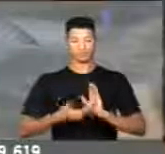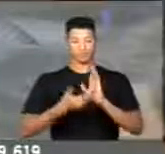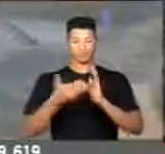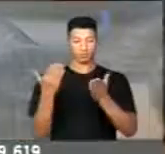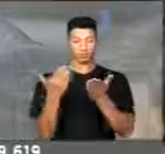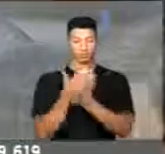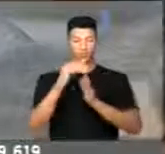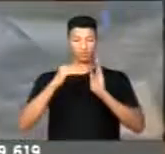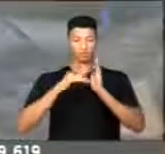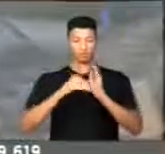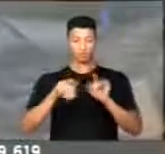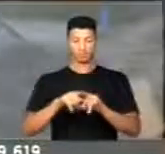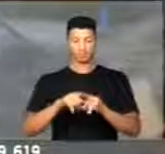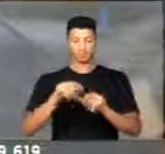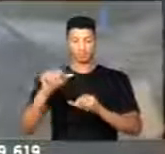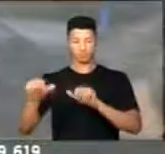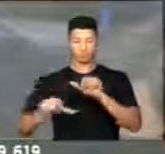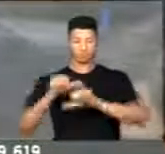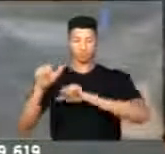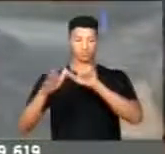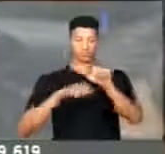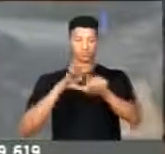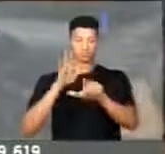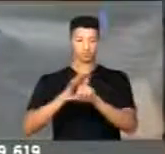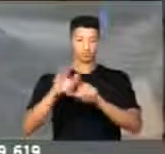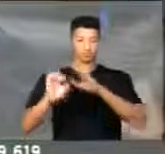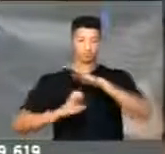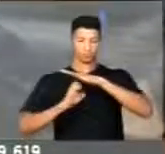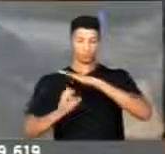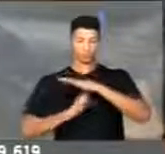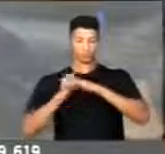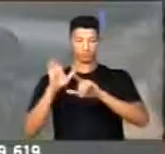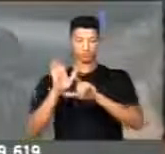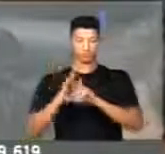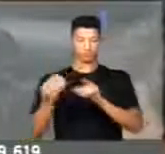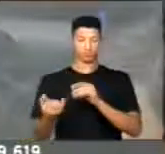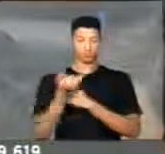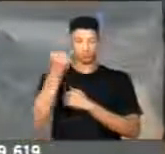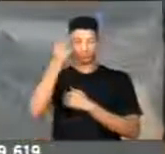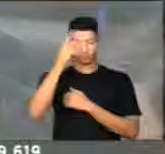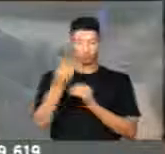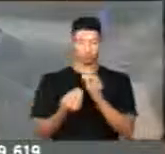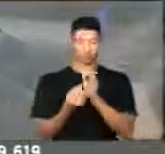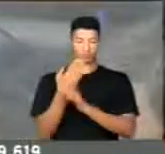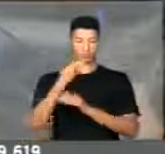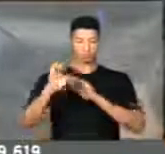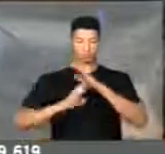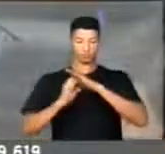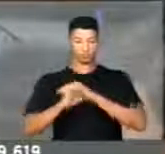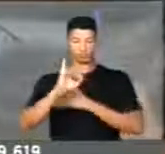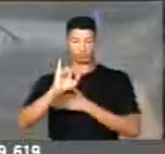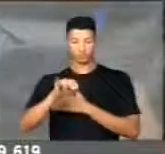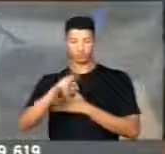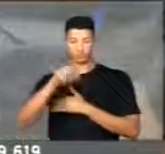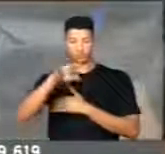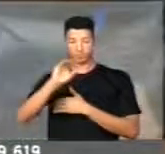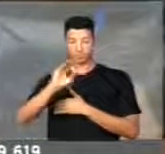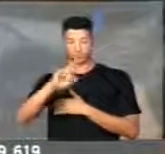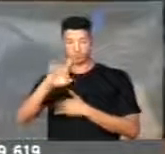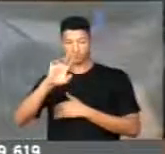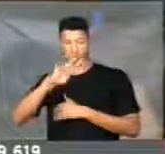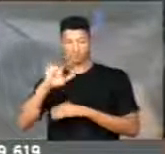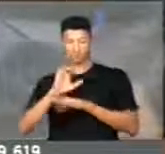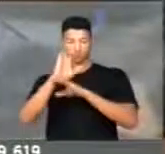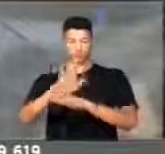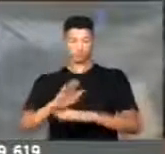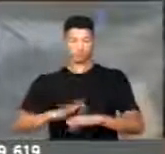foi aprovada pelo Senado e se torna lei. E é uma empresa, uma lei fundamental para a criação de empresas júniores que vai beneficiar, como